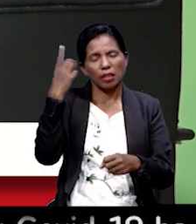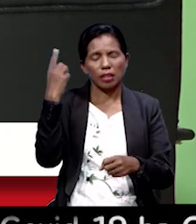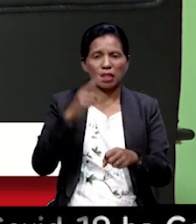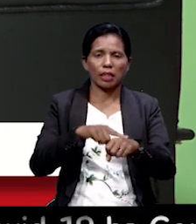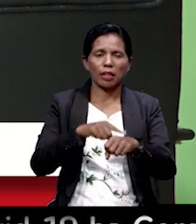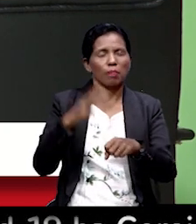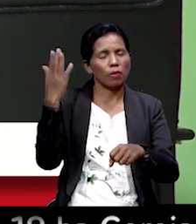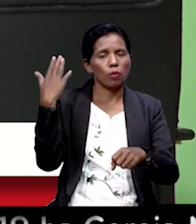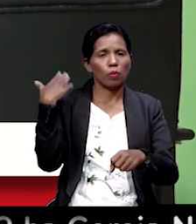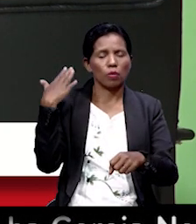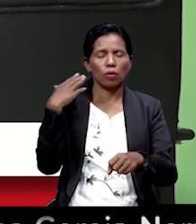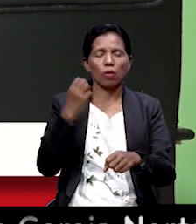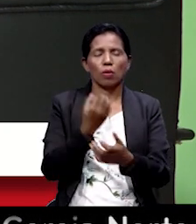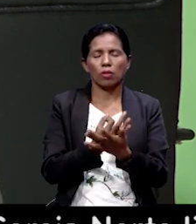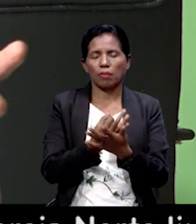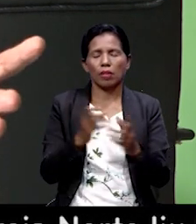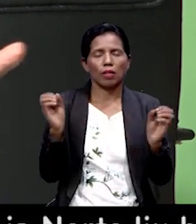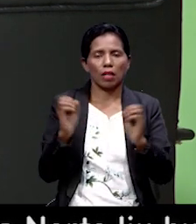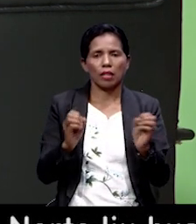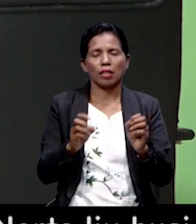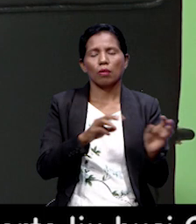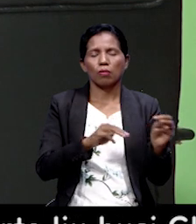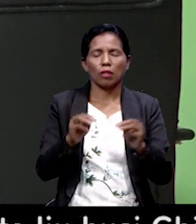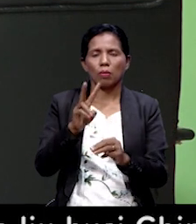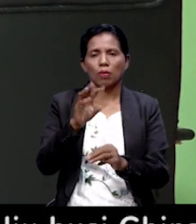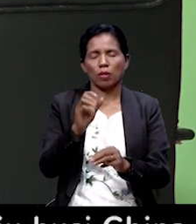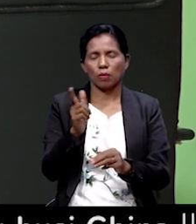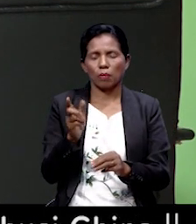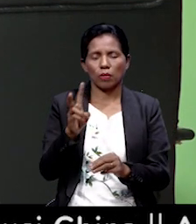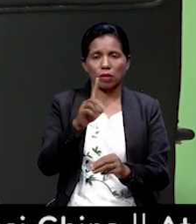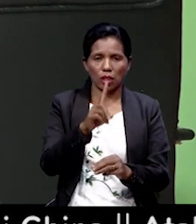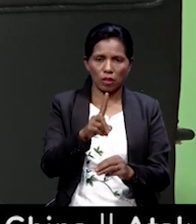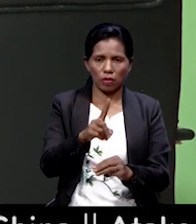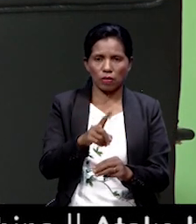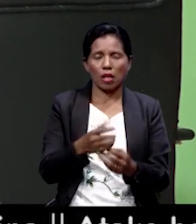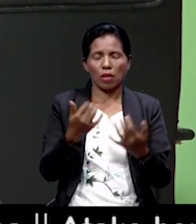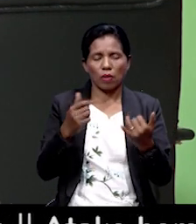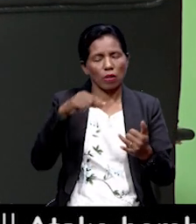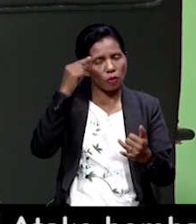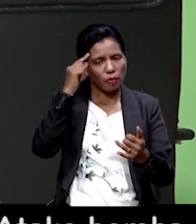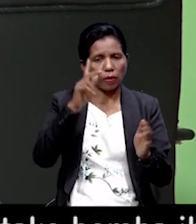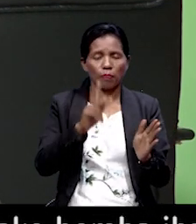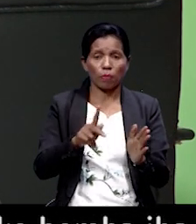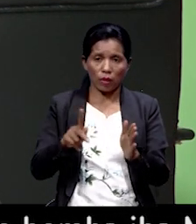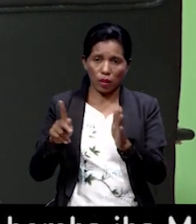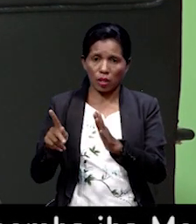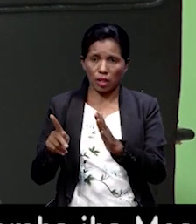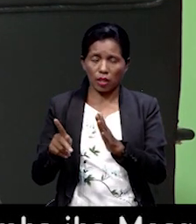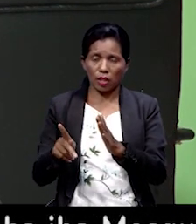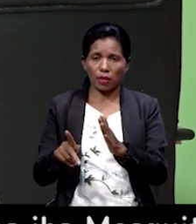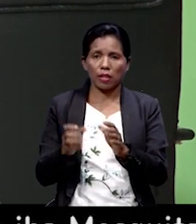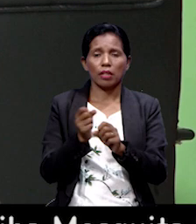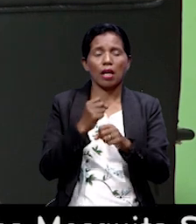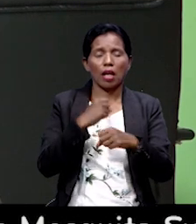ba 2021. 2021 mo estela bel halo tamba pandemia COVID-19. Antaw governo plano para census populasa makani italao